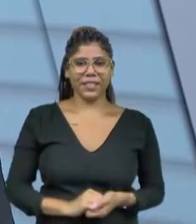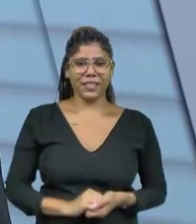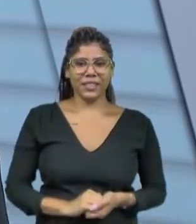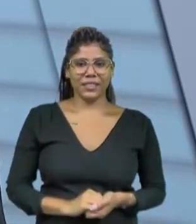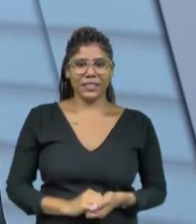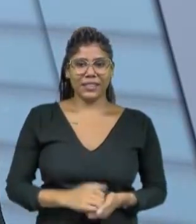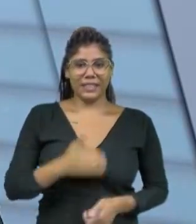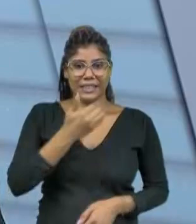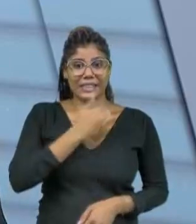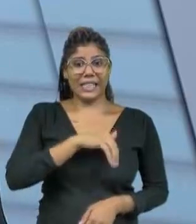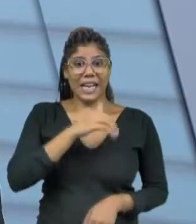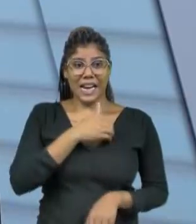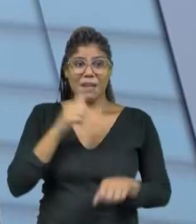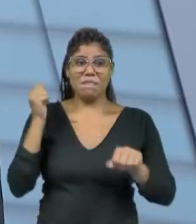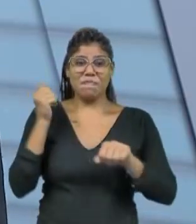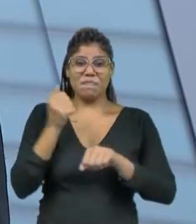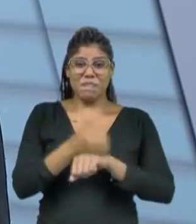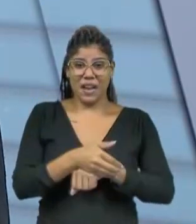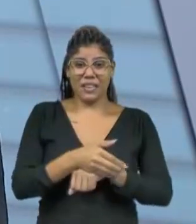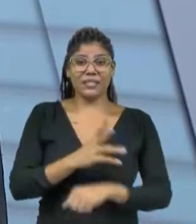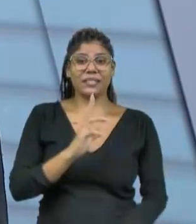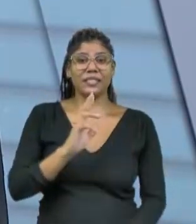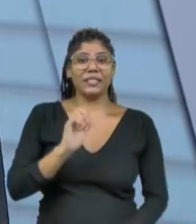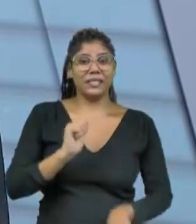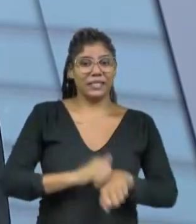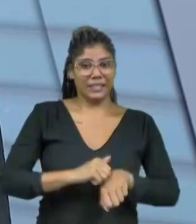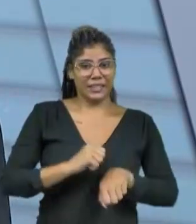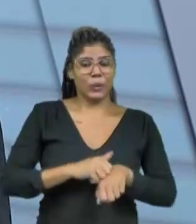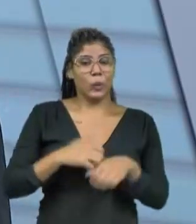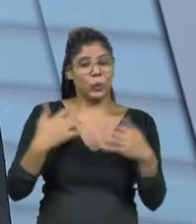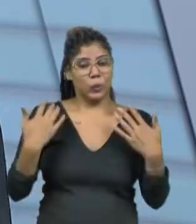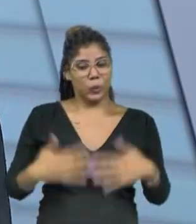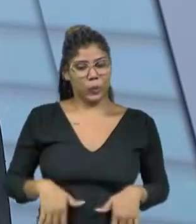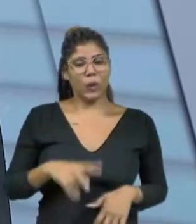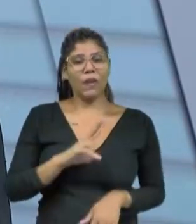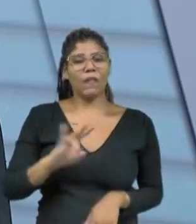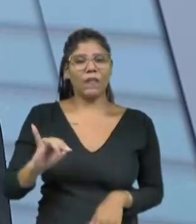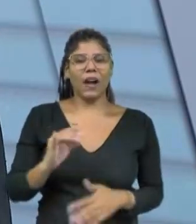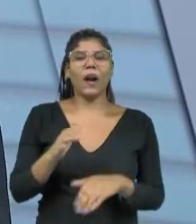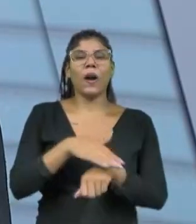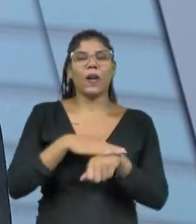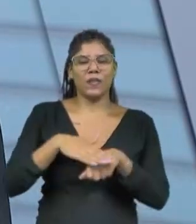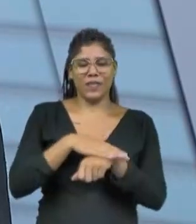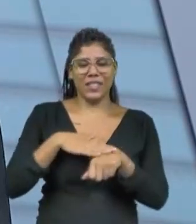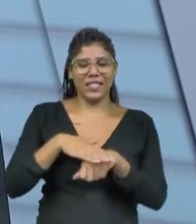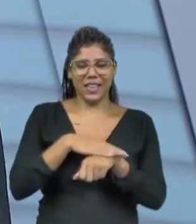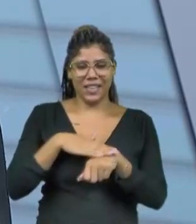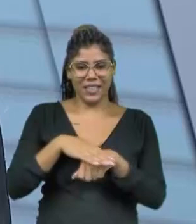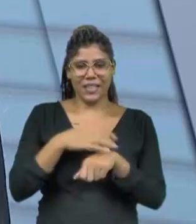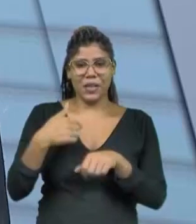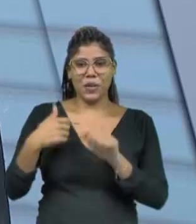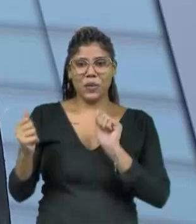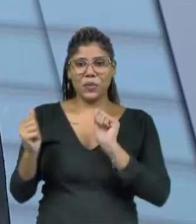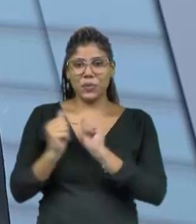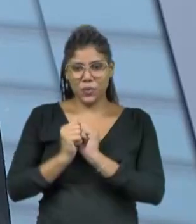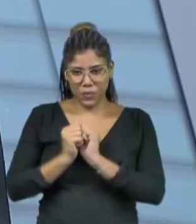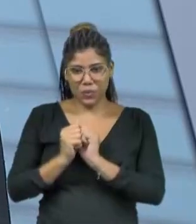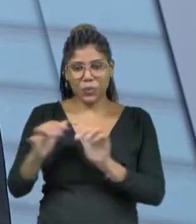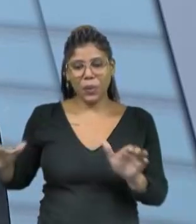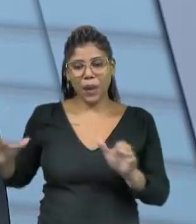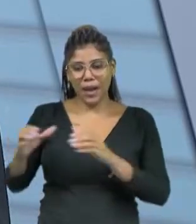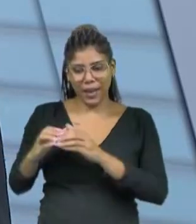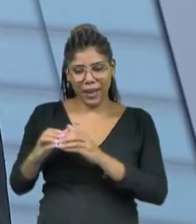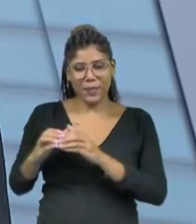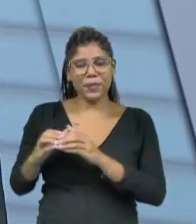Fortaleza. Tem muita gente com cabeça inchada. Nós vamos conversar segunda-feira no Plenário Esportivo comigo, com o Graziano, Paulo Sérgio Noronha, o Carlos